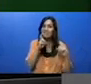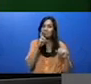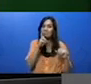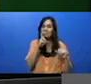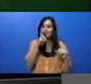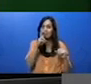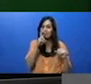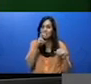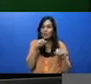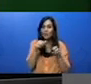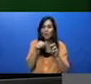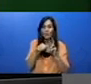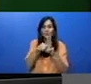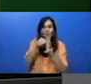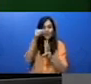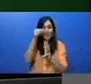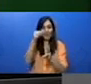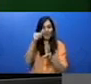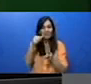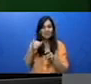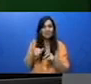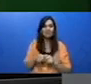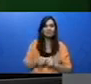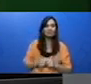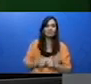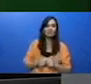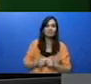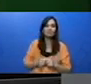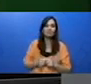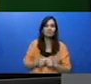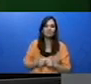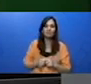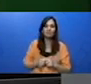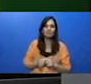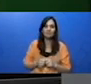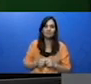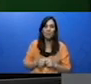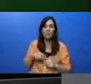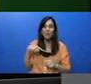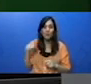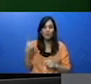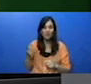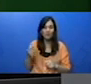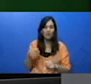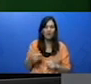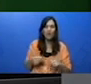2 dezenas, 1 unidade. Só completar. Próximo, olha lá,